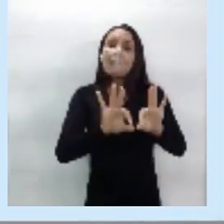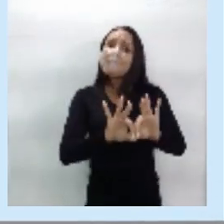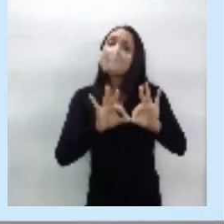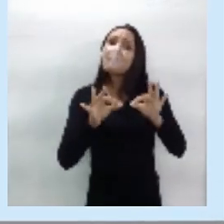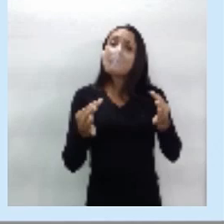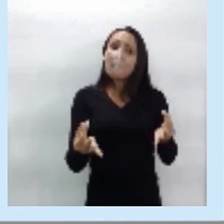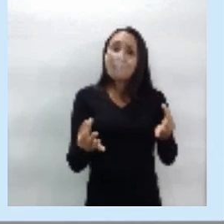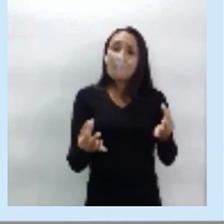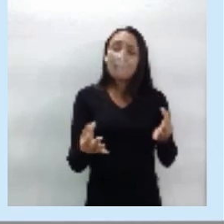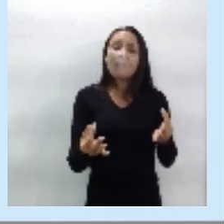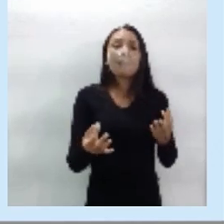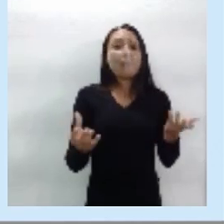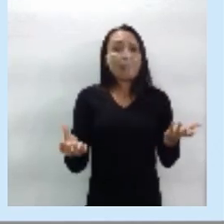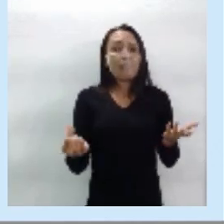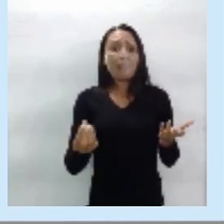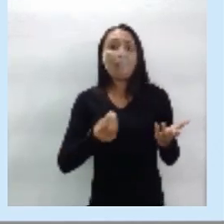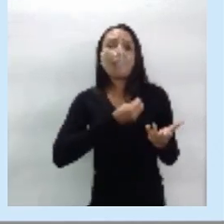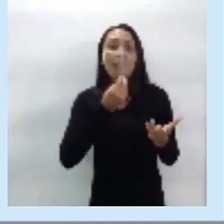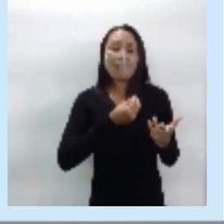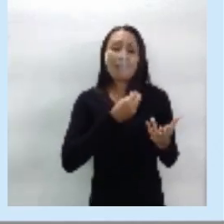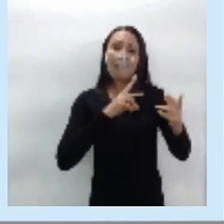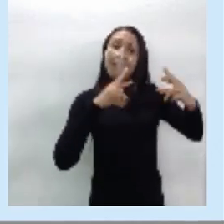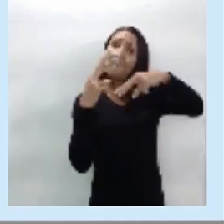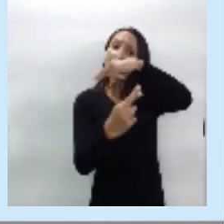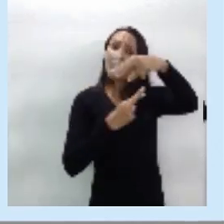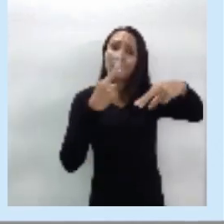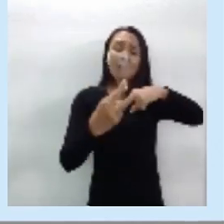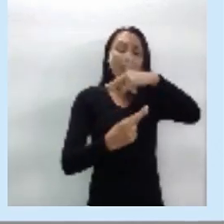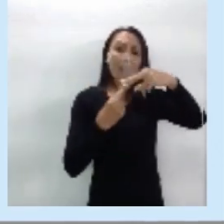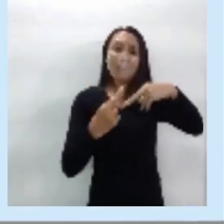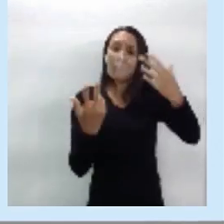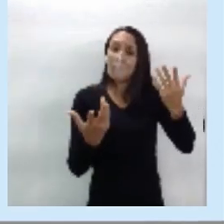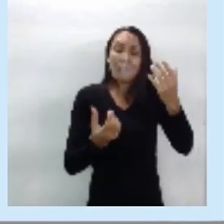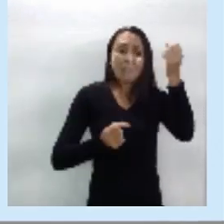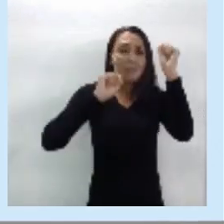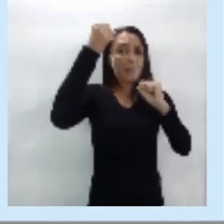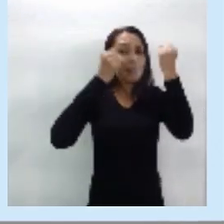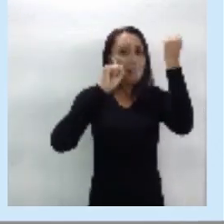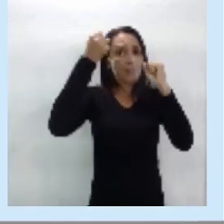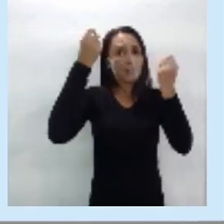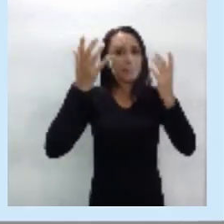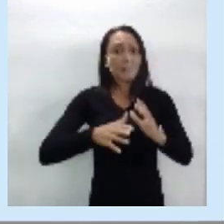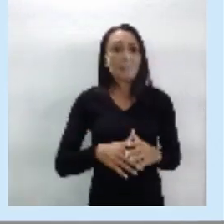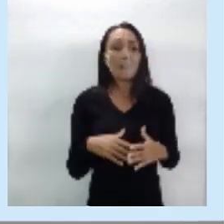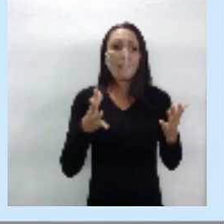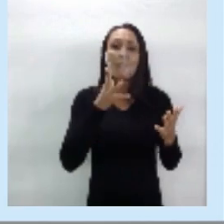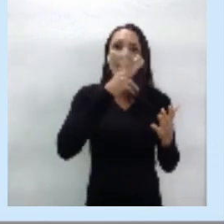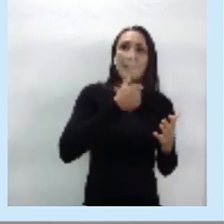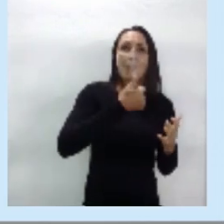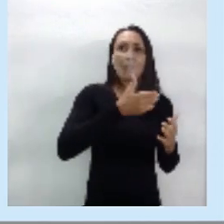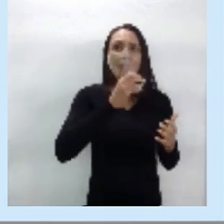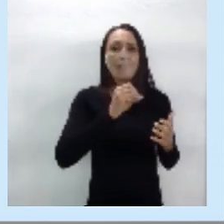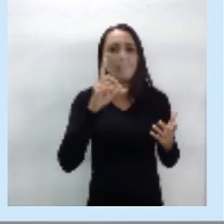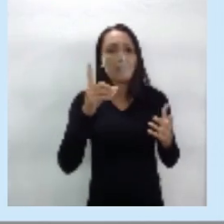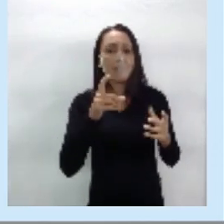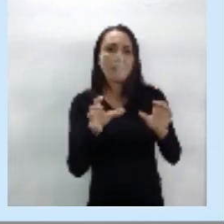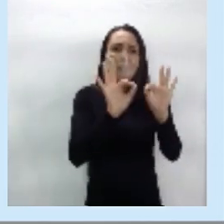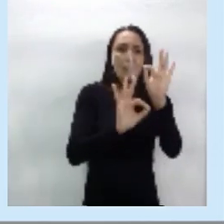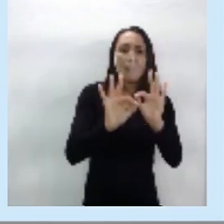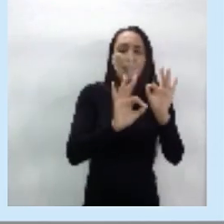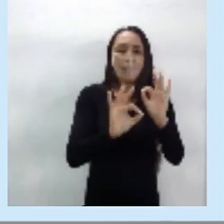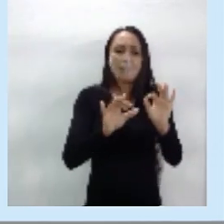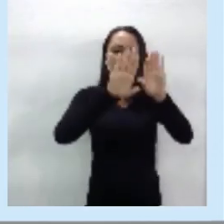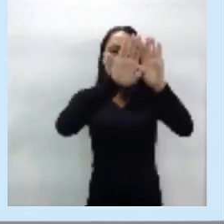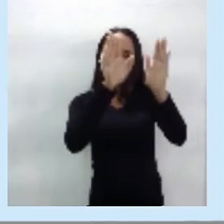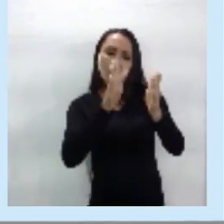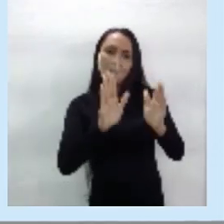vai existir a Revolução Industrial. Por exemplo, se um produto manufaturado demora 10 dias para ser feito por um artesão,